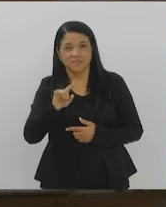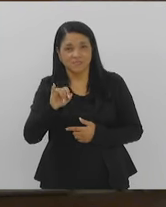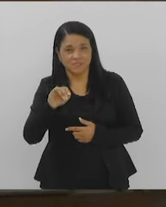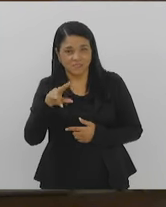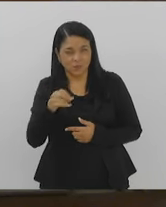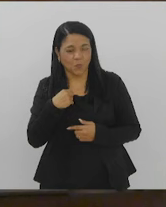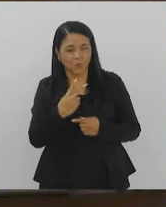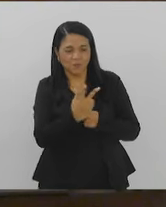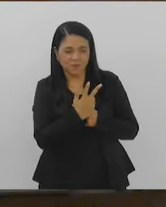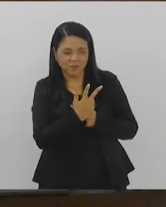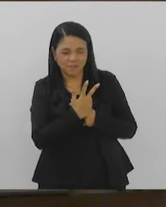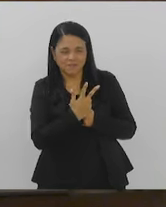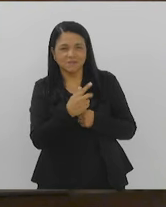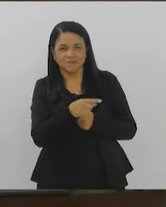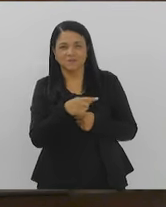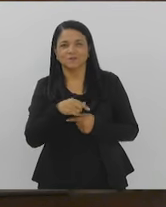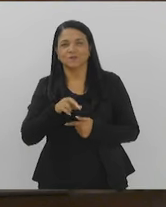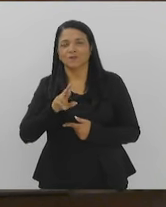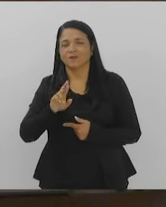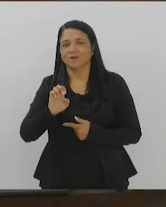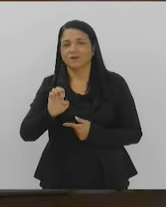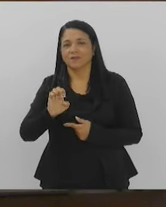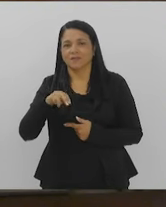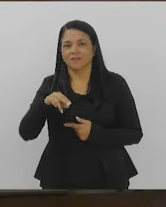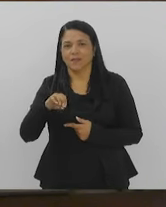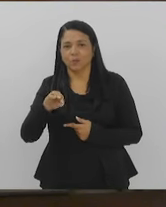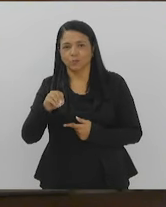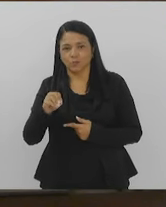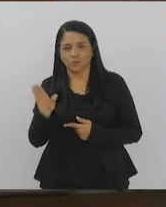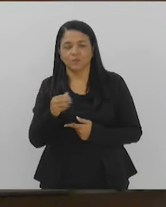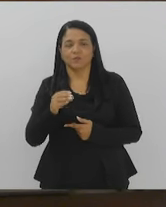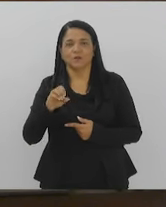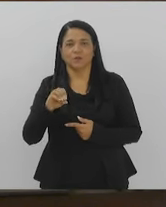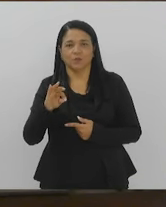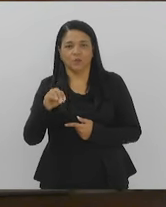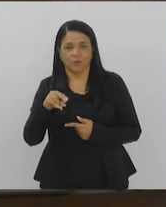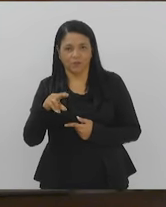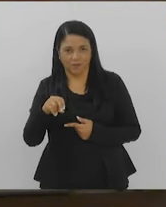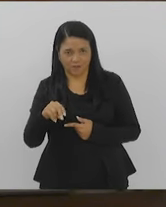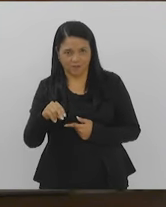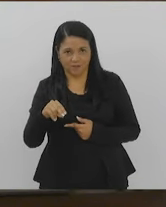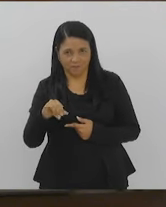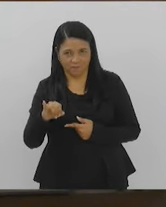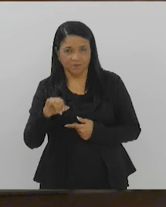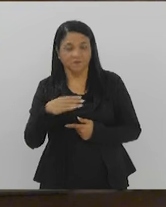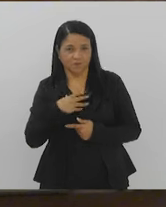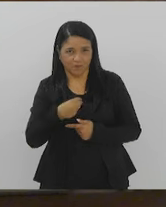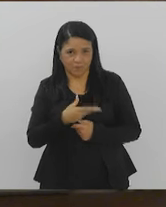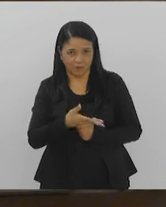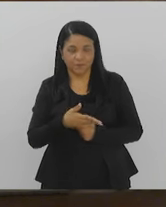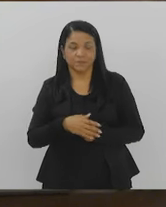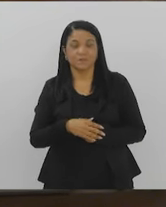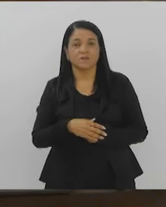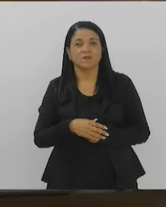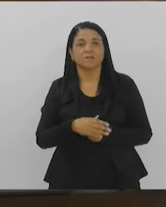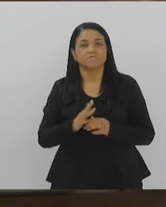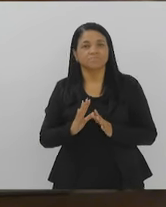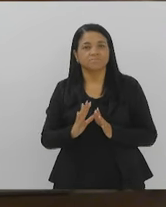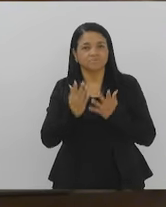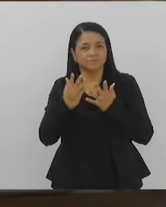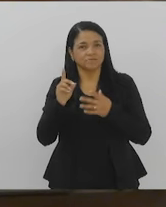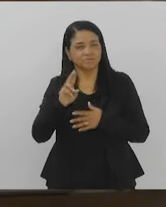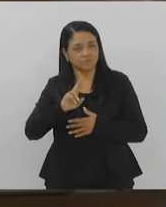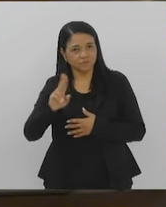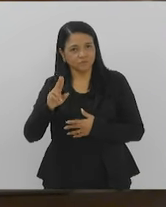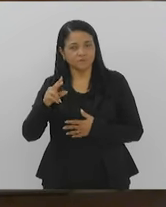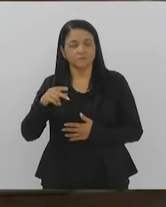emprestado do Renato e do Antônio de Paula. Eu queria saudá-lo em nome, primeiro, da dona Fátima, a